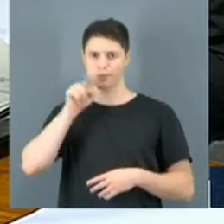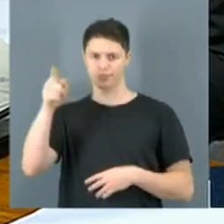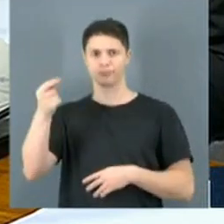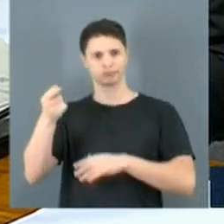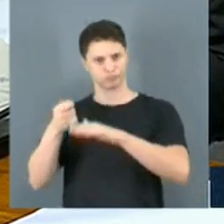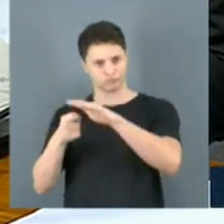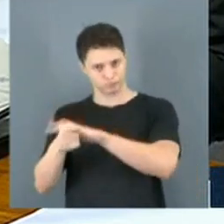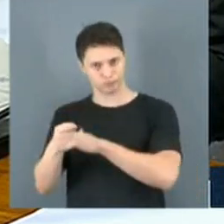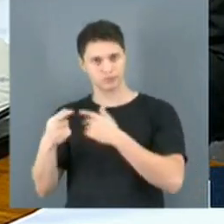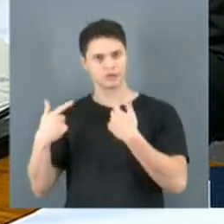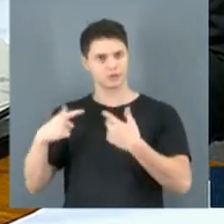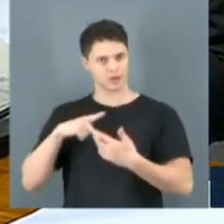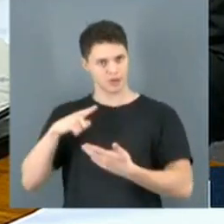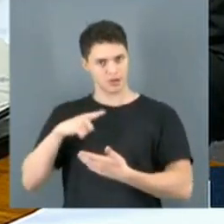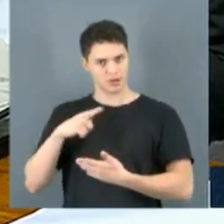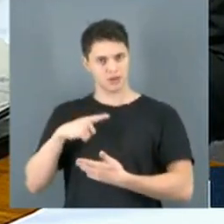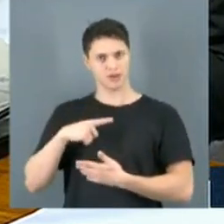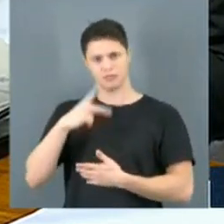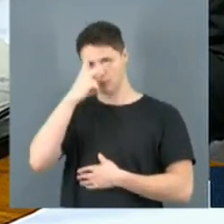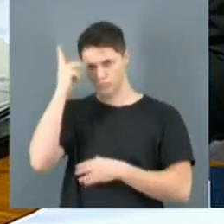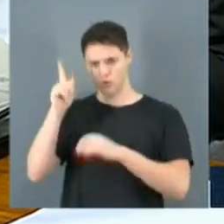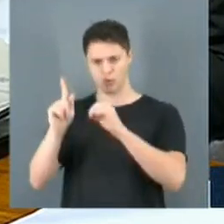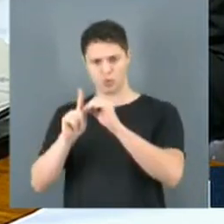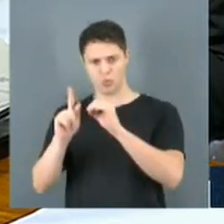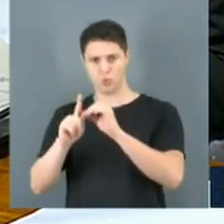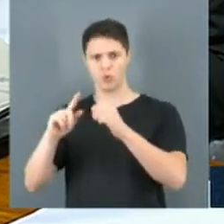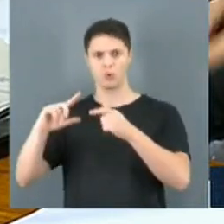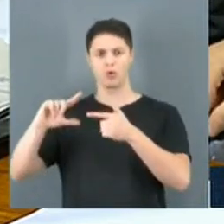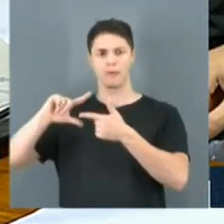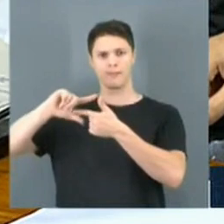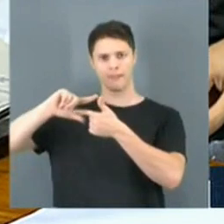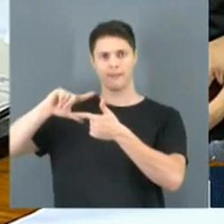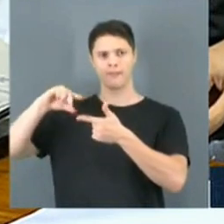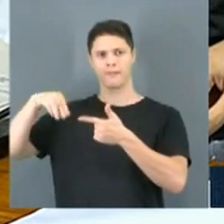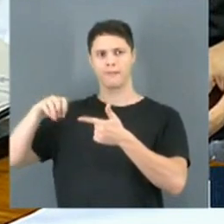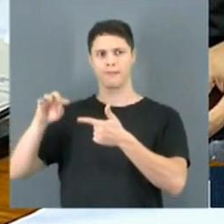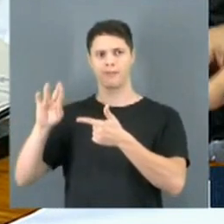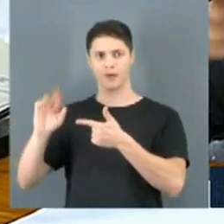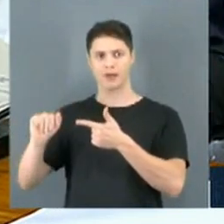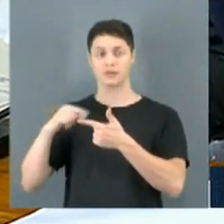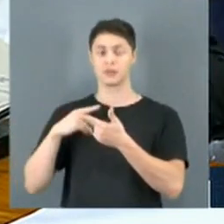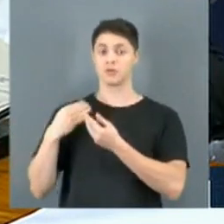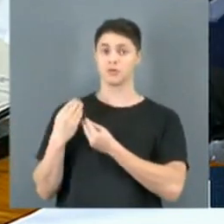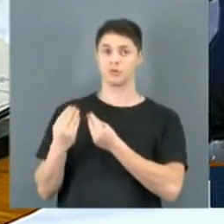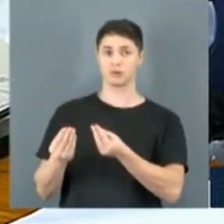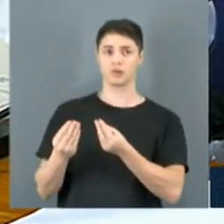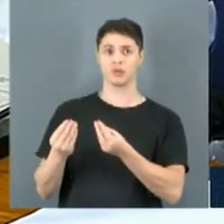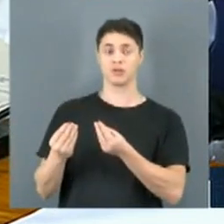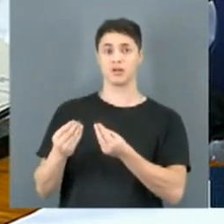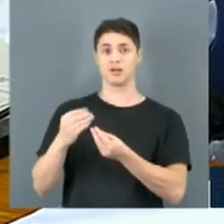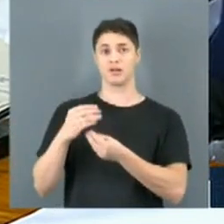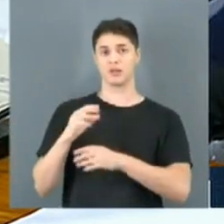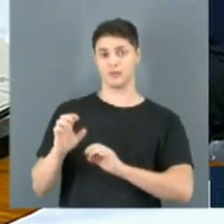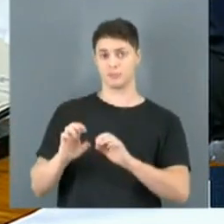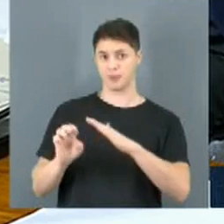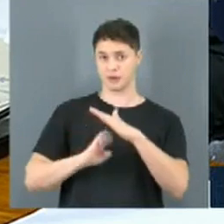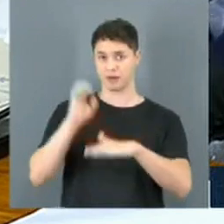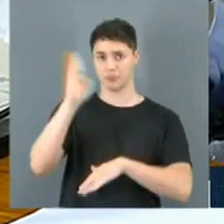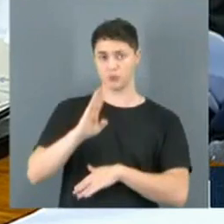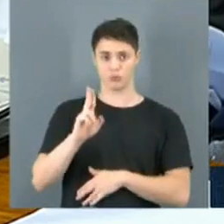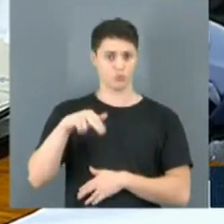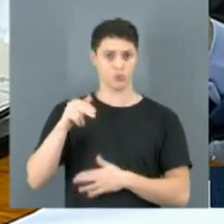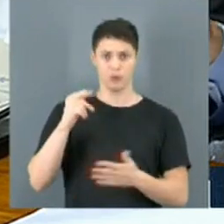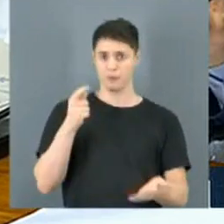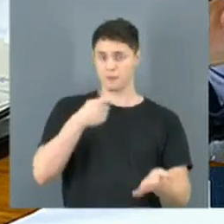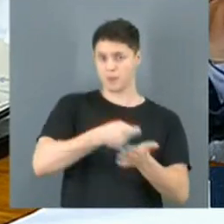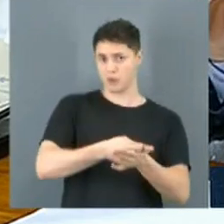financiada, com ex-funcionários do Google, da Meta, que oferece seu serviço para empresas brasileiras sem nunca ter pagado imposto no Brasil, sem contratar ninguém